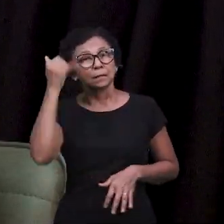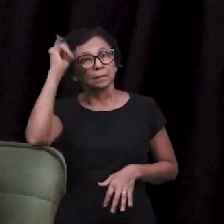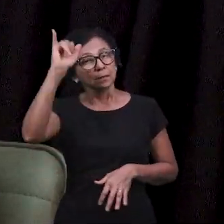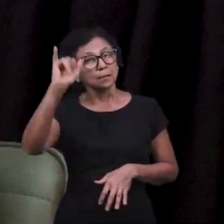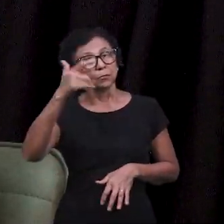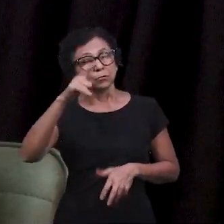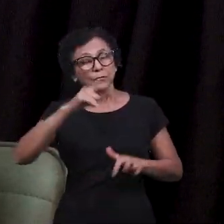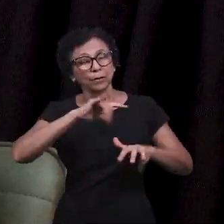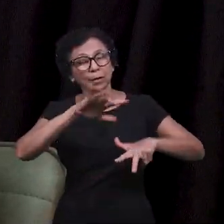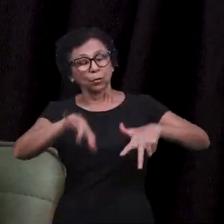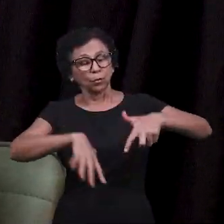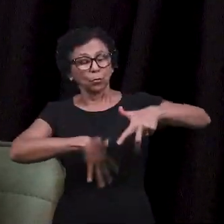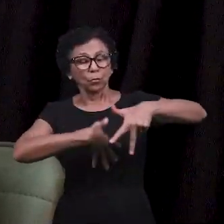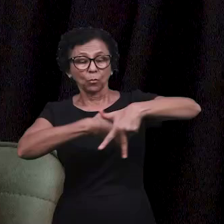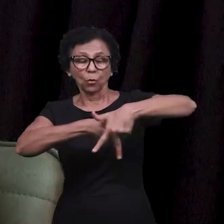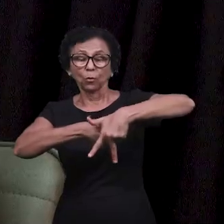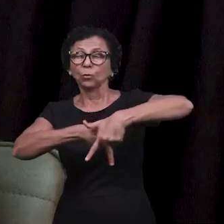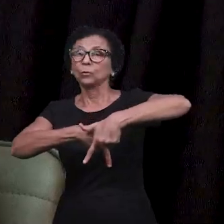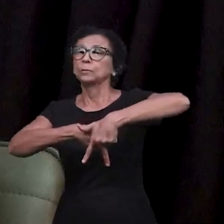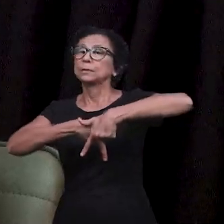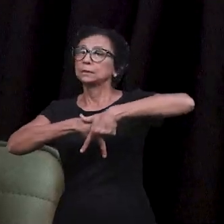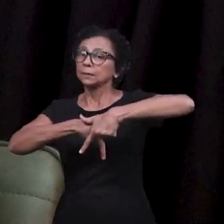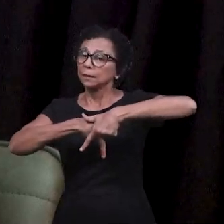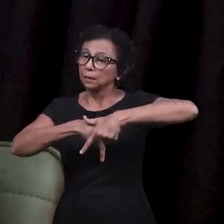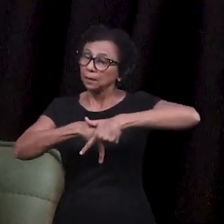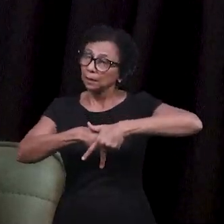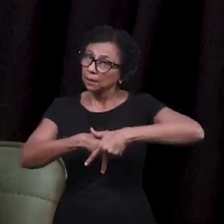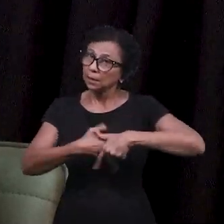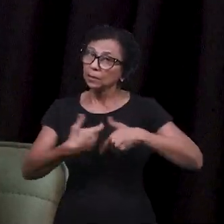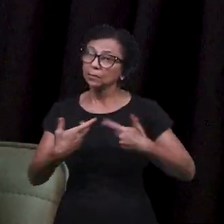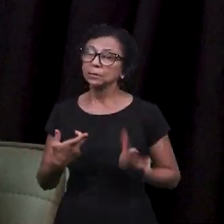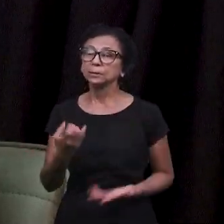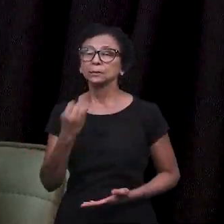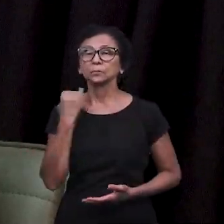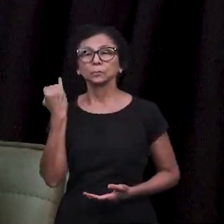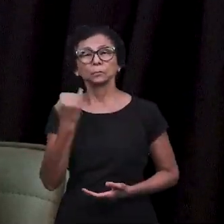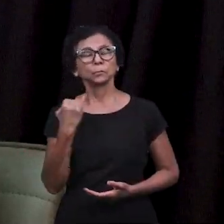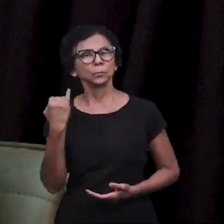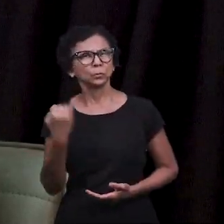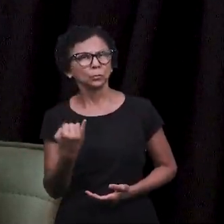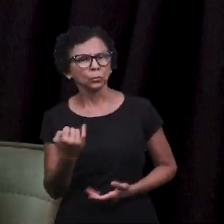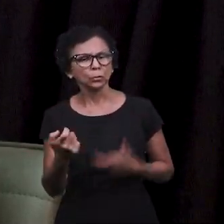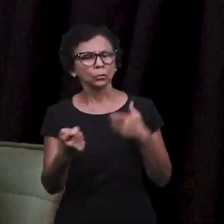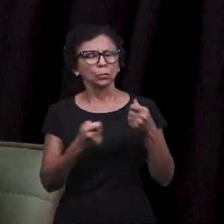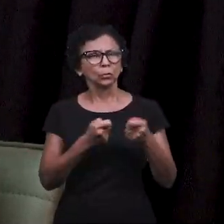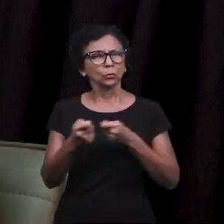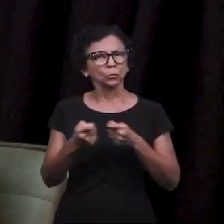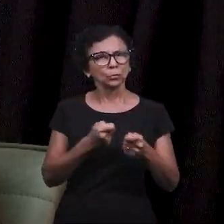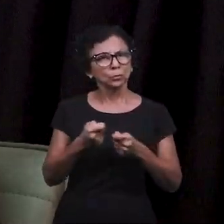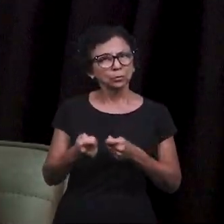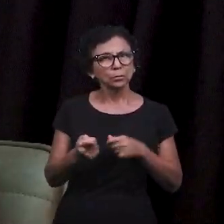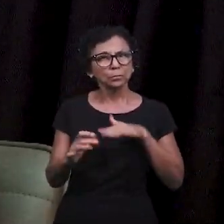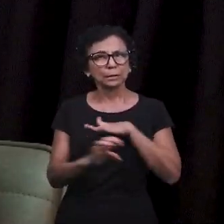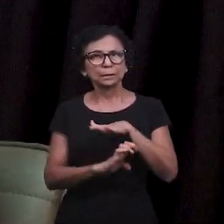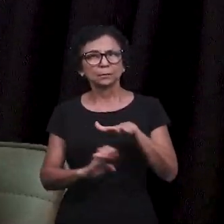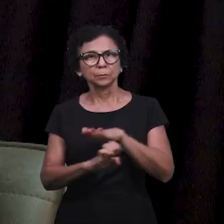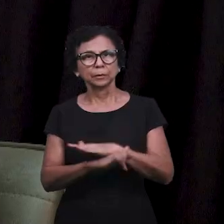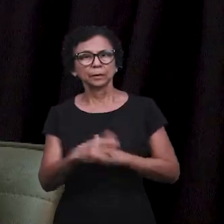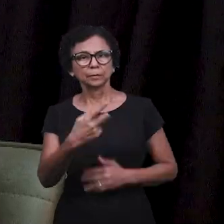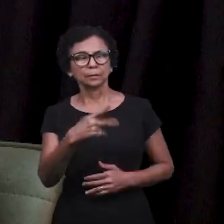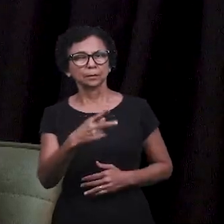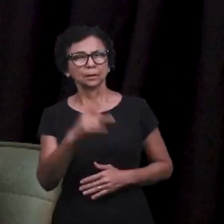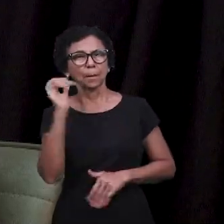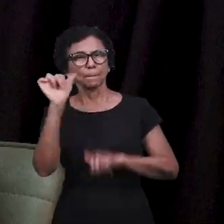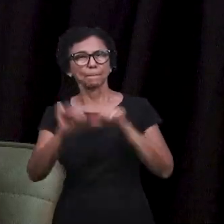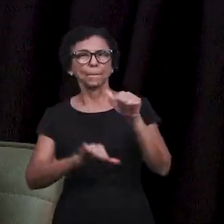isso gera uma pressão importante de controle para que as empresas domésticas, locais, modifiquem as suas